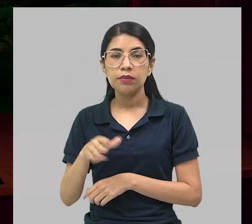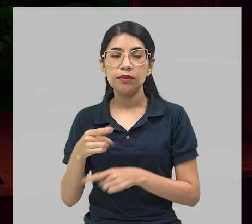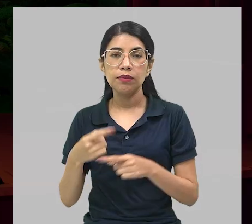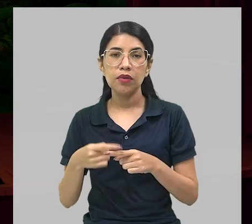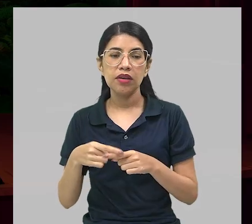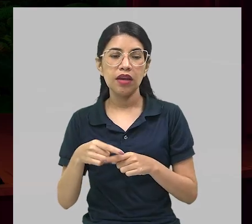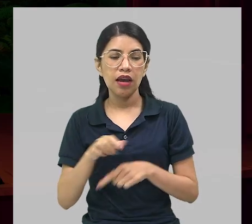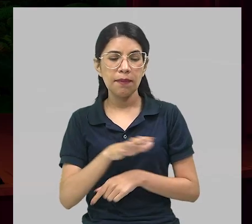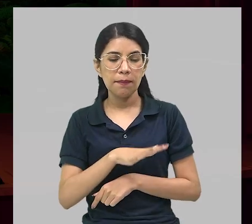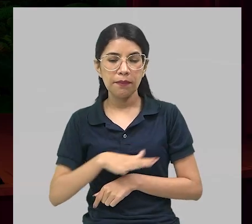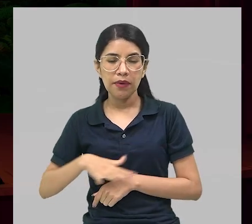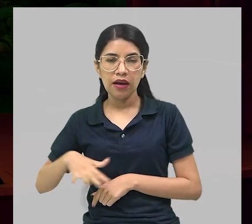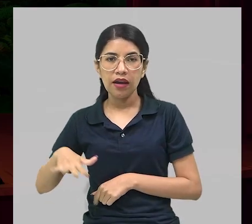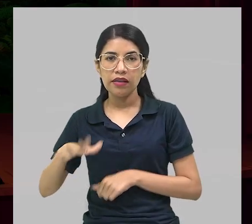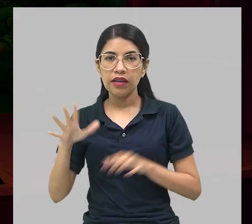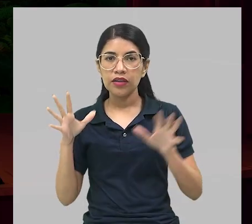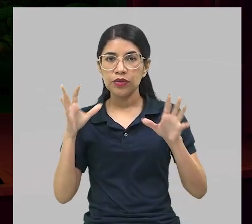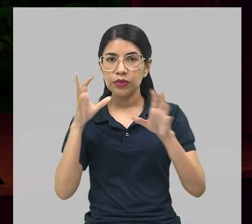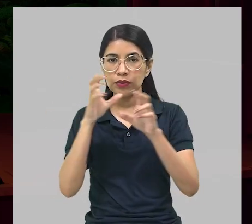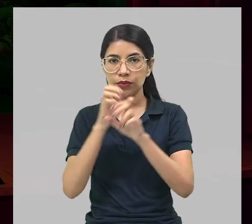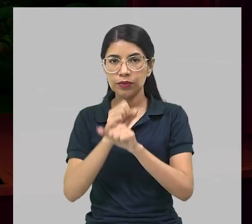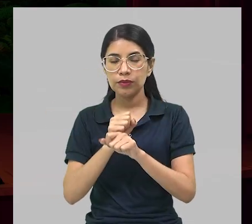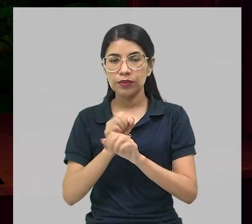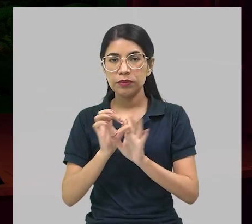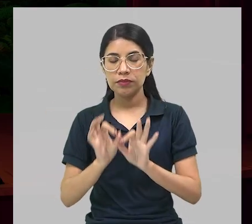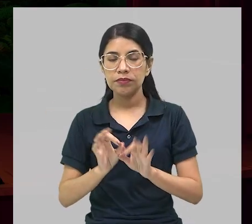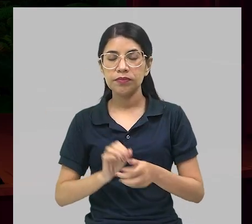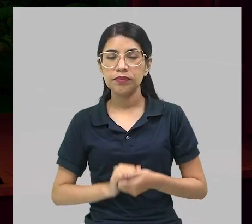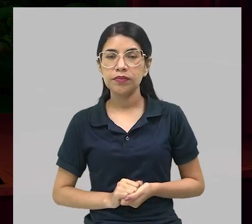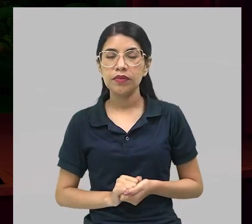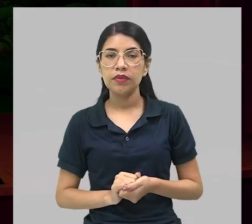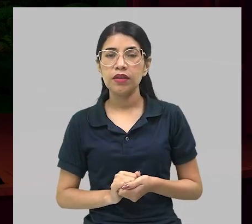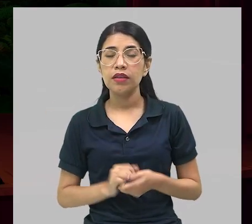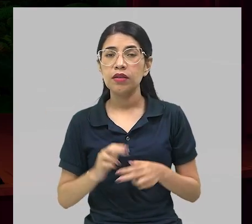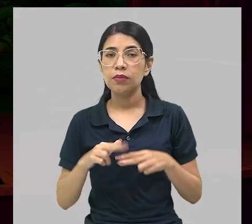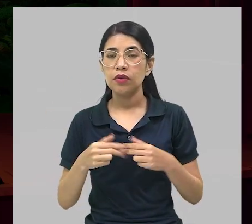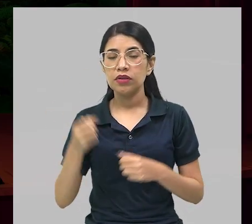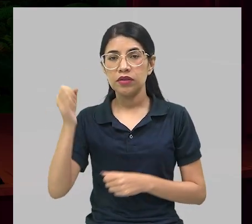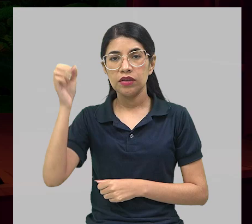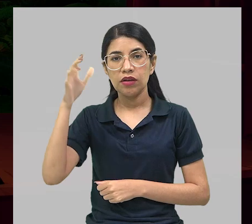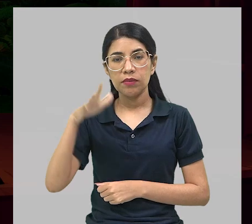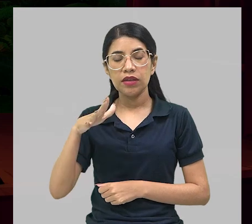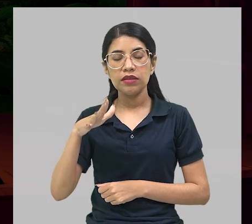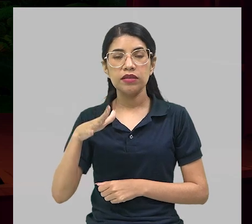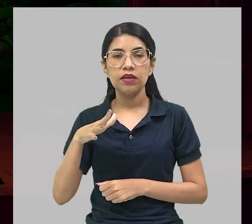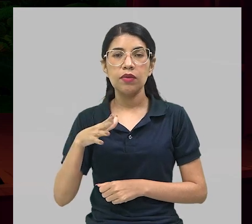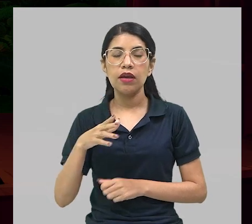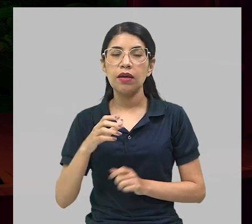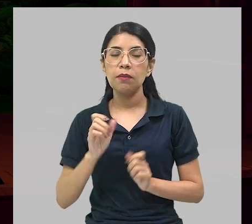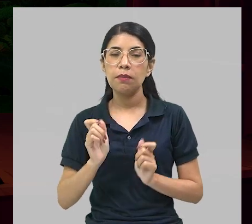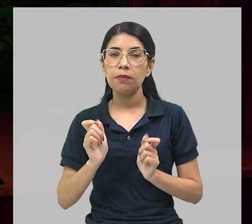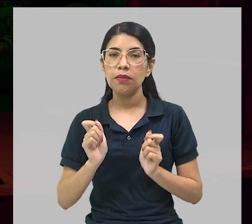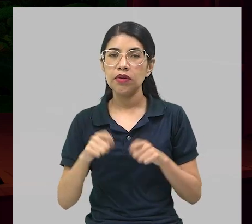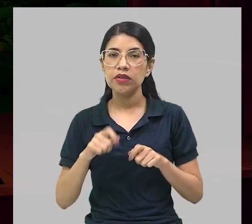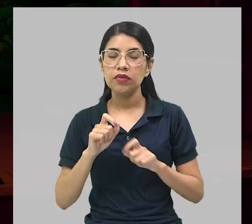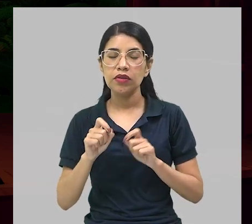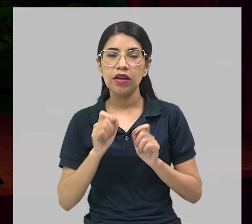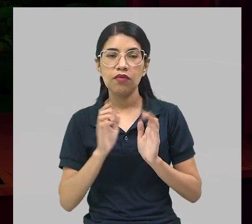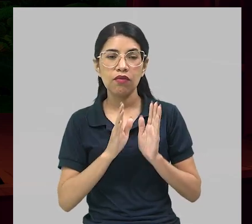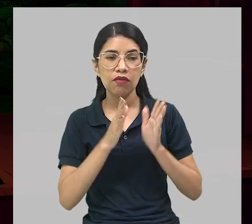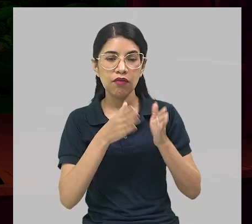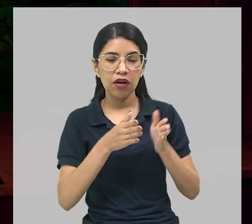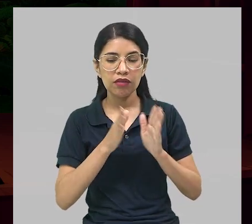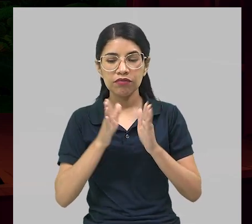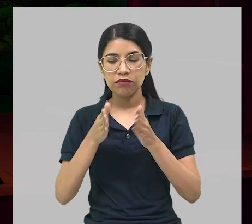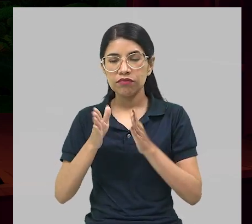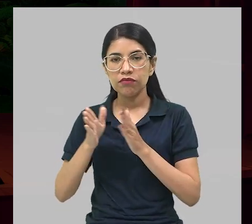porque o resto do palco está apagado, não é verdade? Então, a iluminação ela tem exatamente esse poder de direcionar o